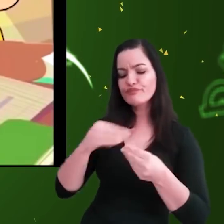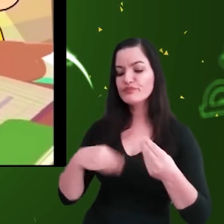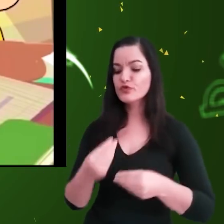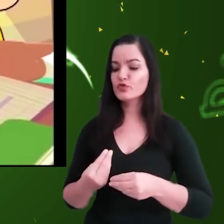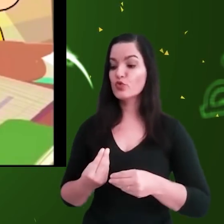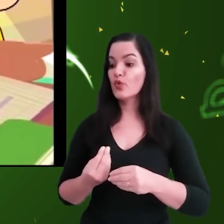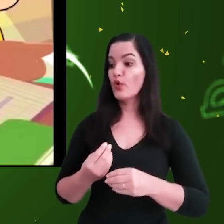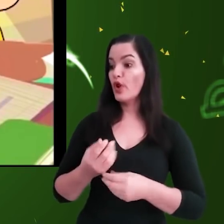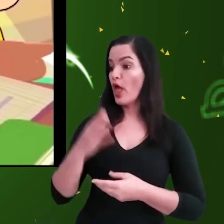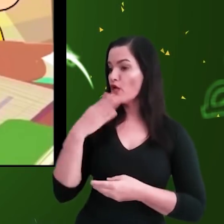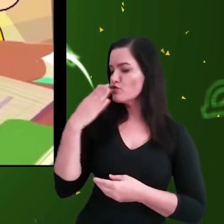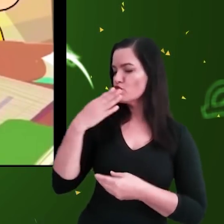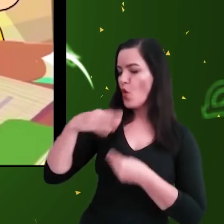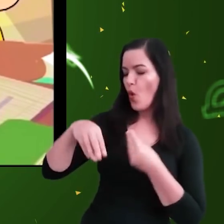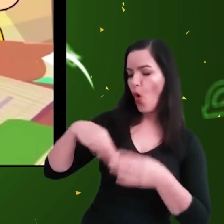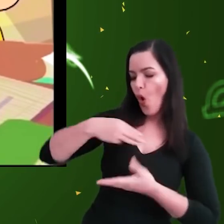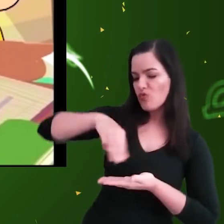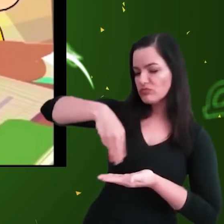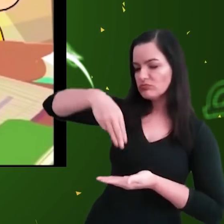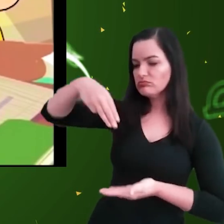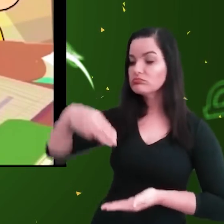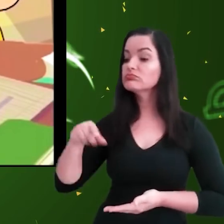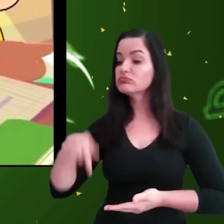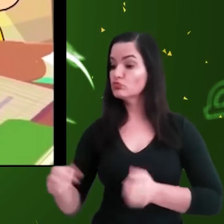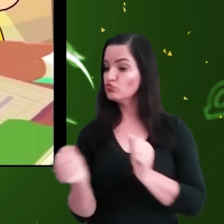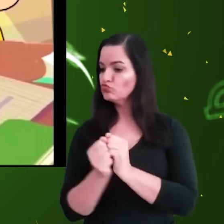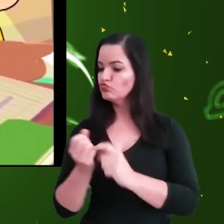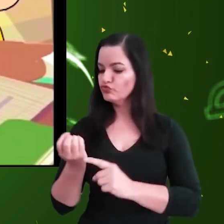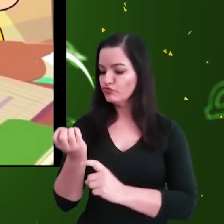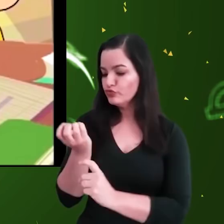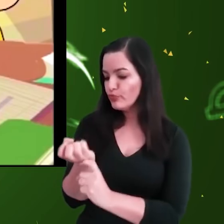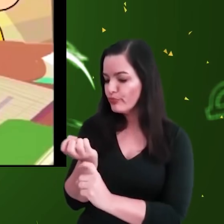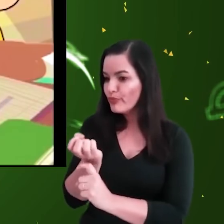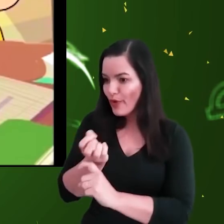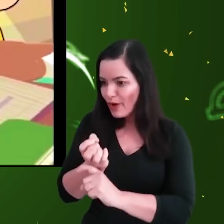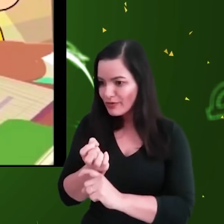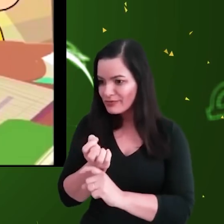Ensopado de marshmallow com brócolis e molho de jujuba.